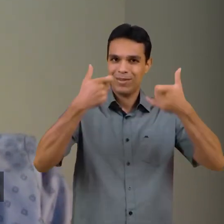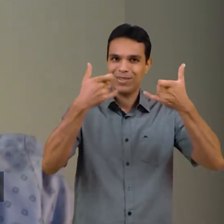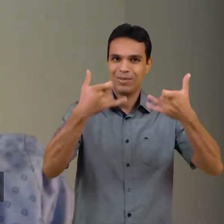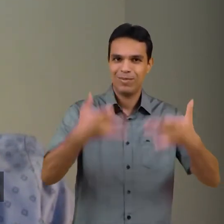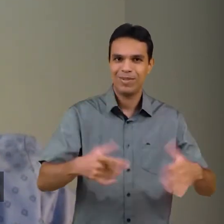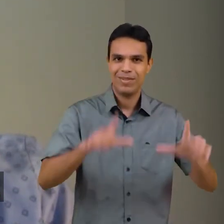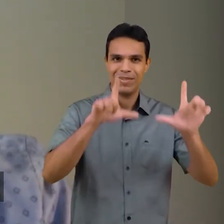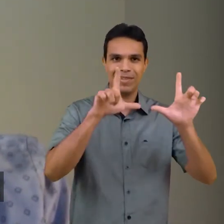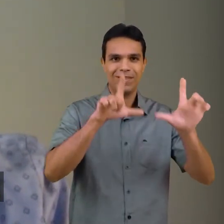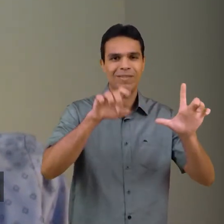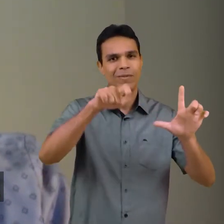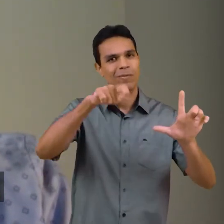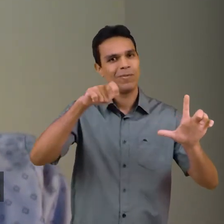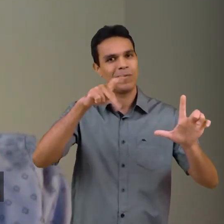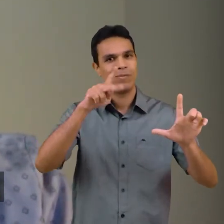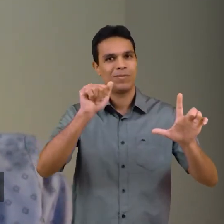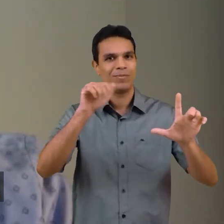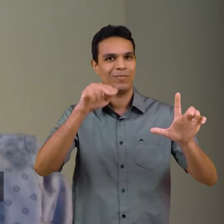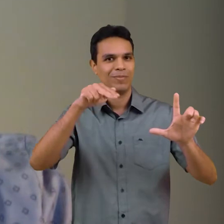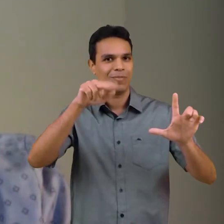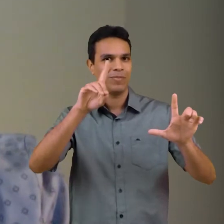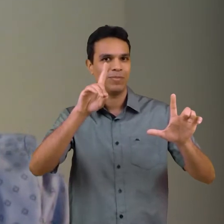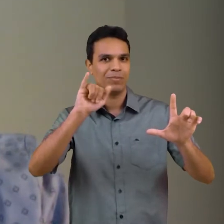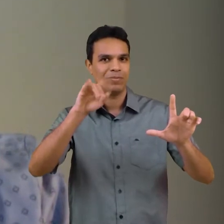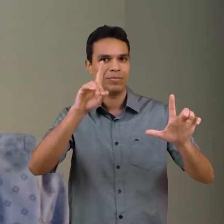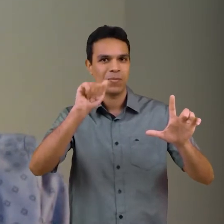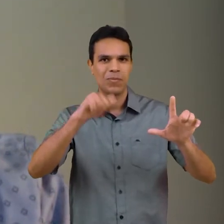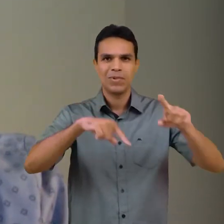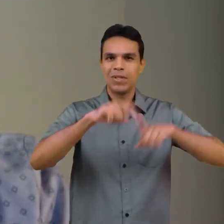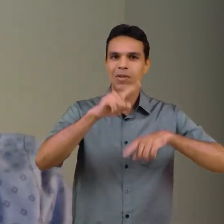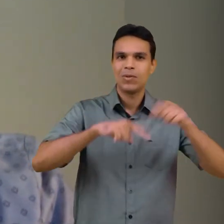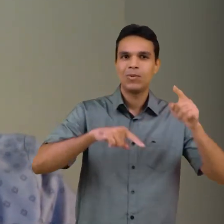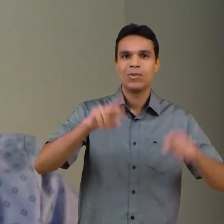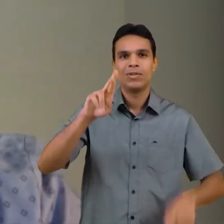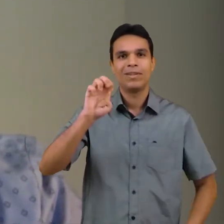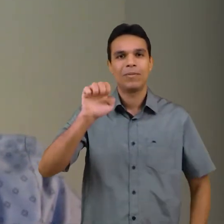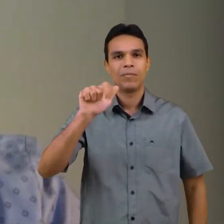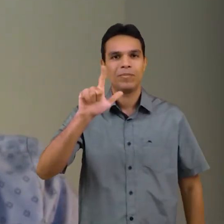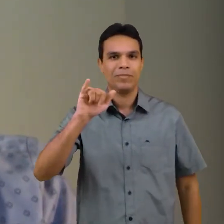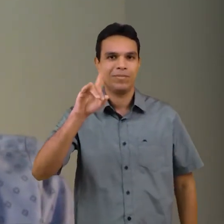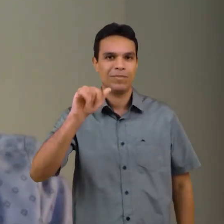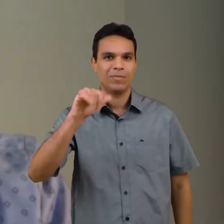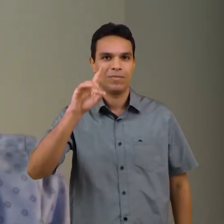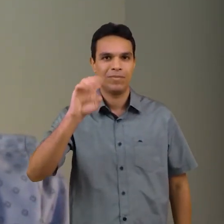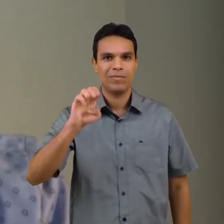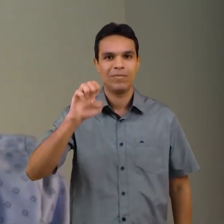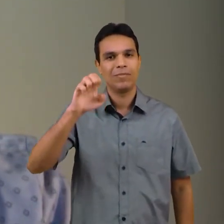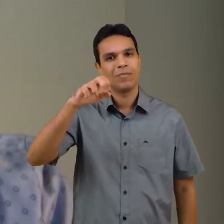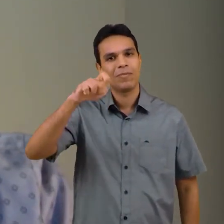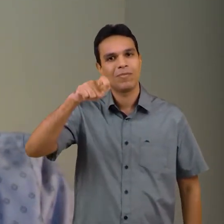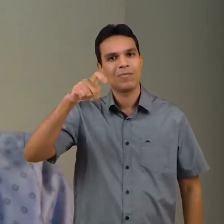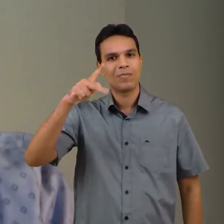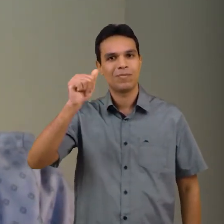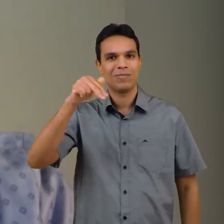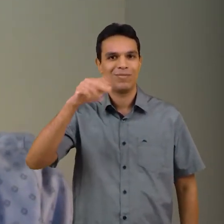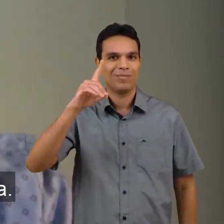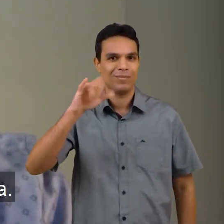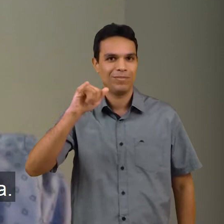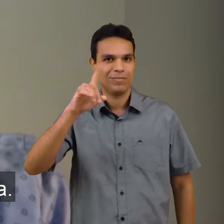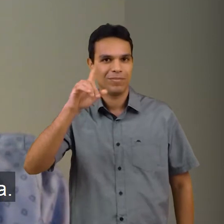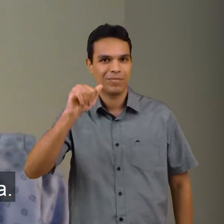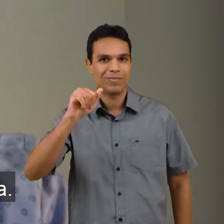telas expandidas, né? De dispositivos de realidade expandida ou realidade estendida, e